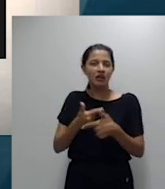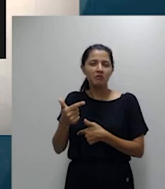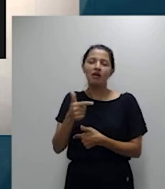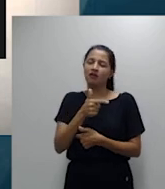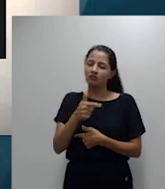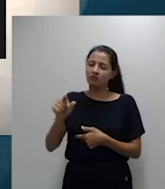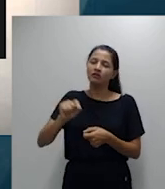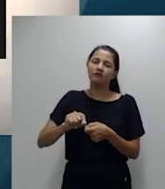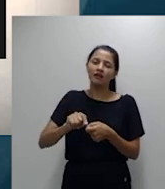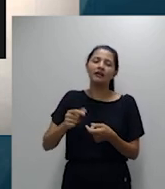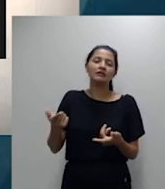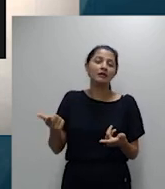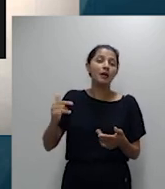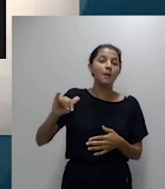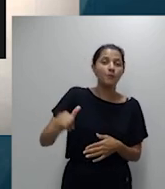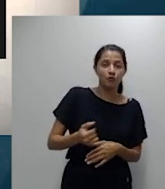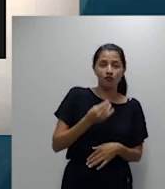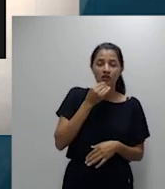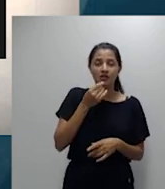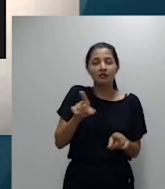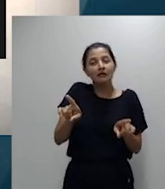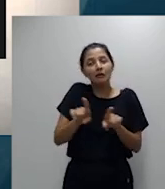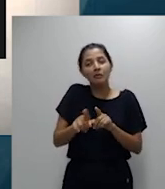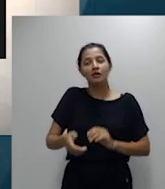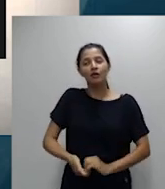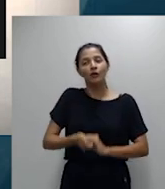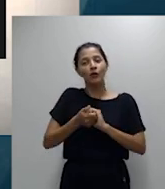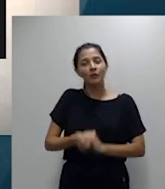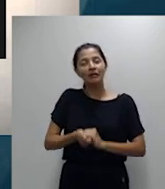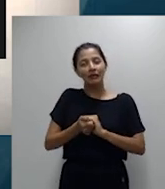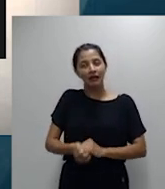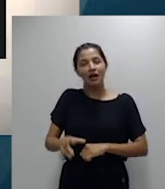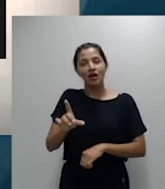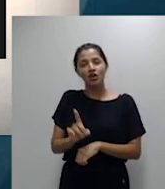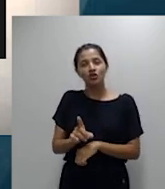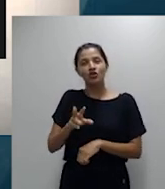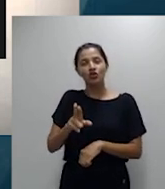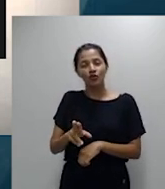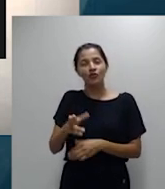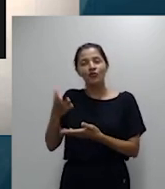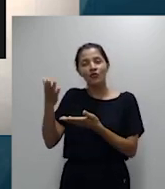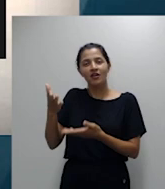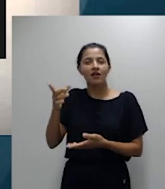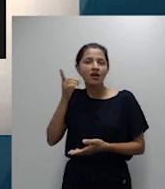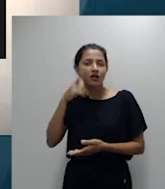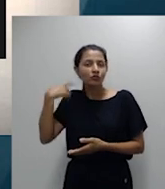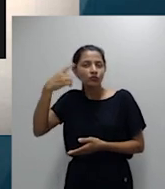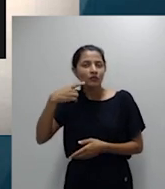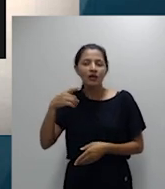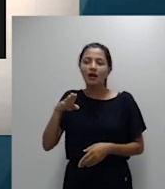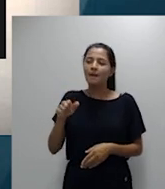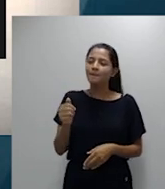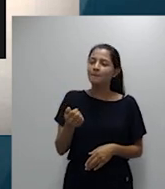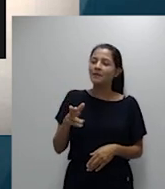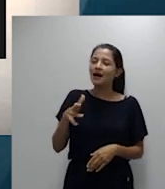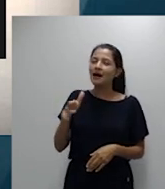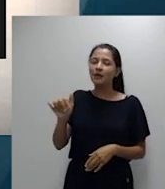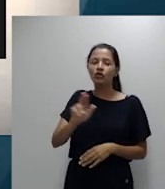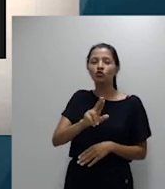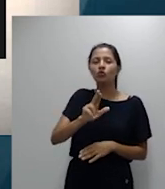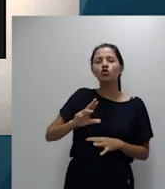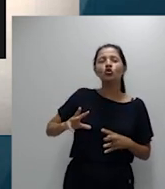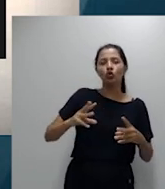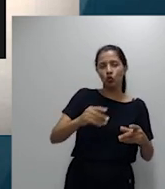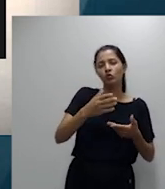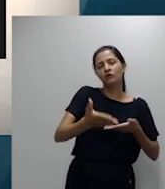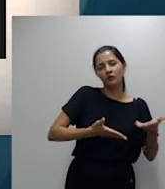faz e aproveitando também queria cumprimentar o meu trabalho em nome de todos os funcionários e funcionários